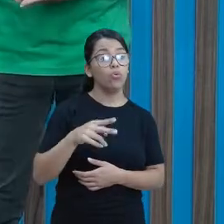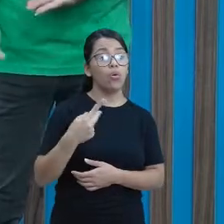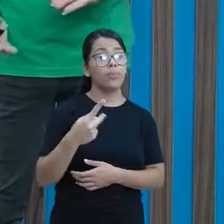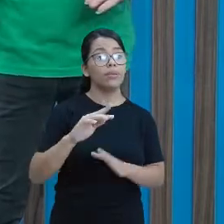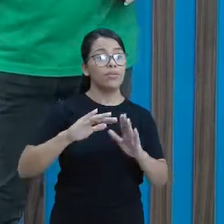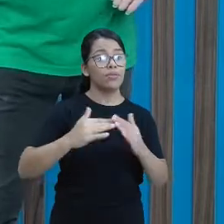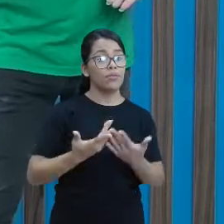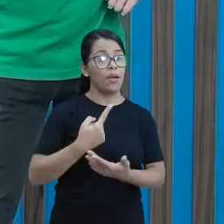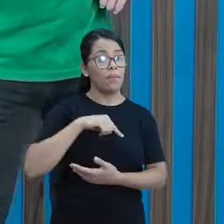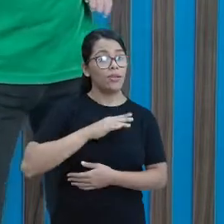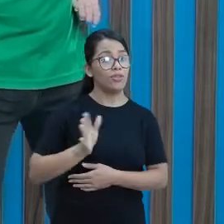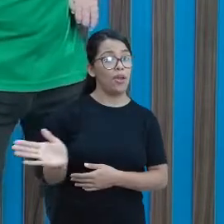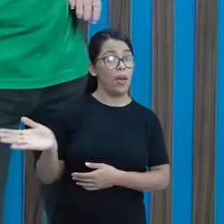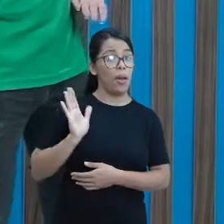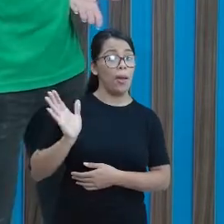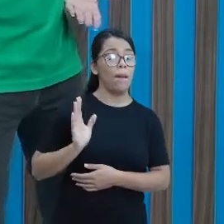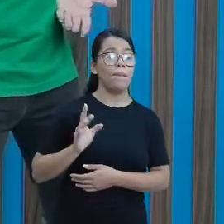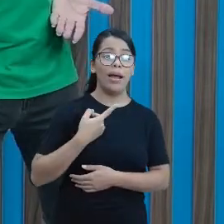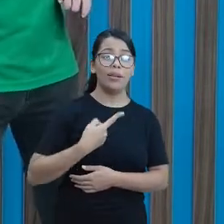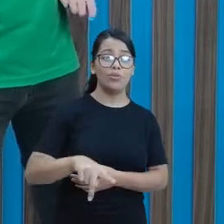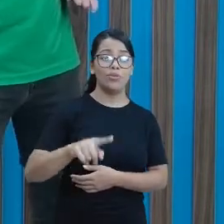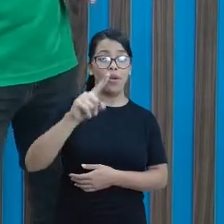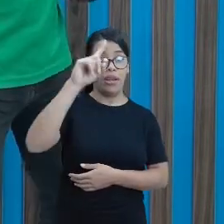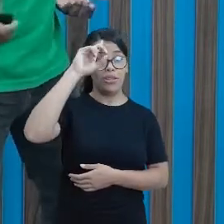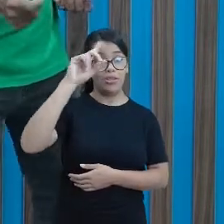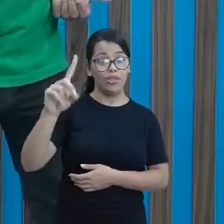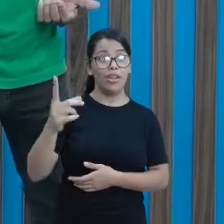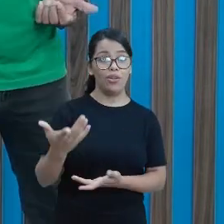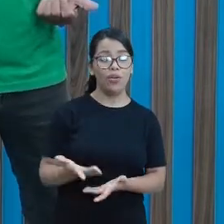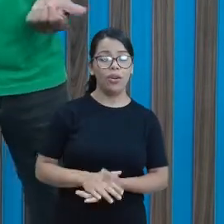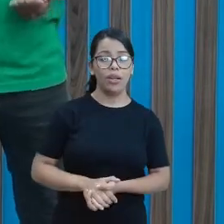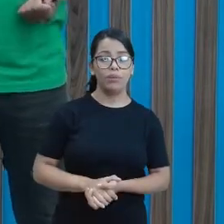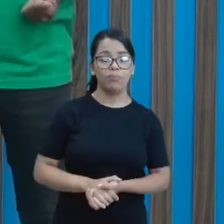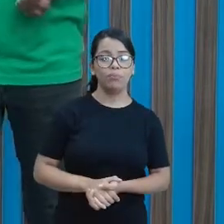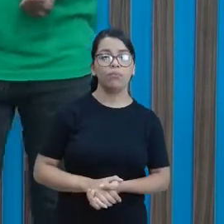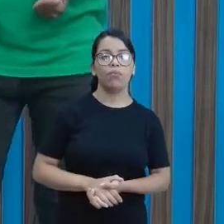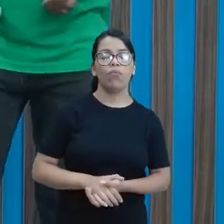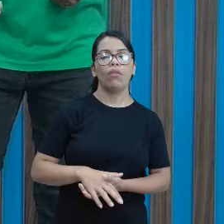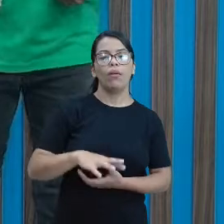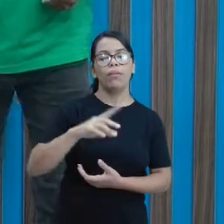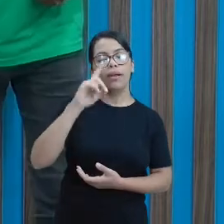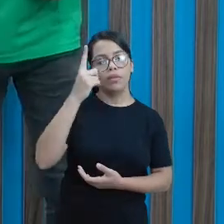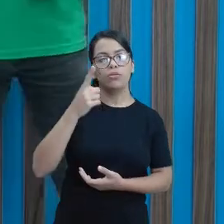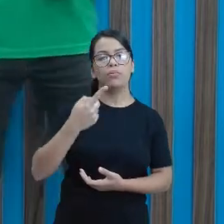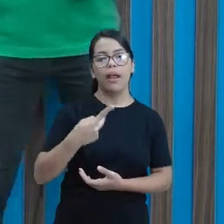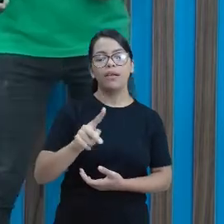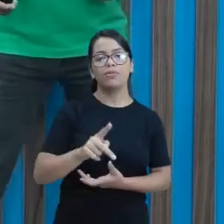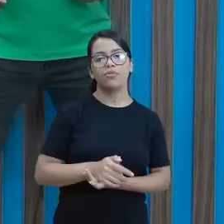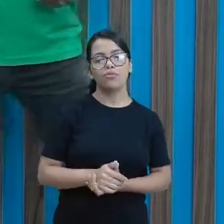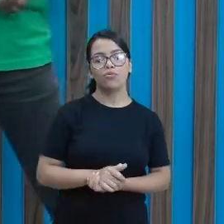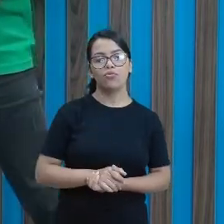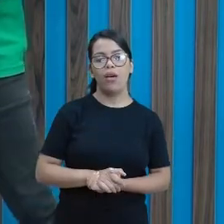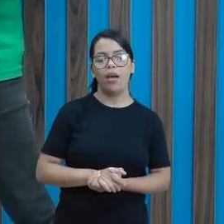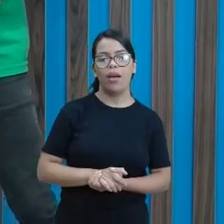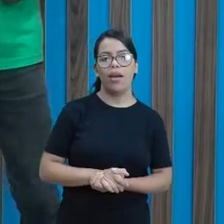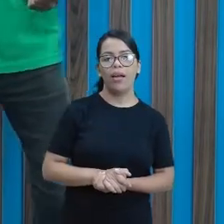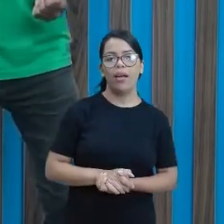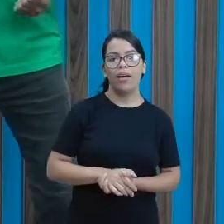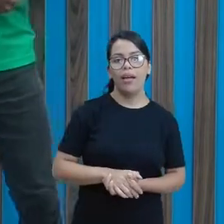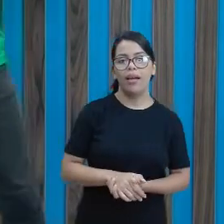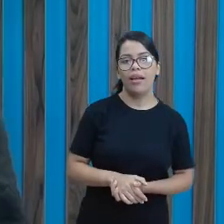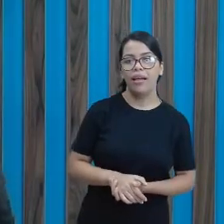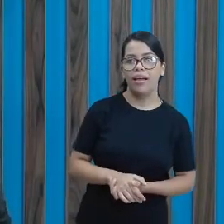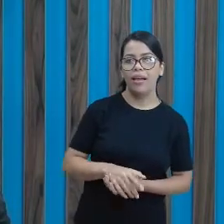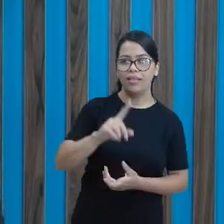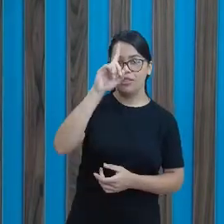alô para a diretora, para poder fazer a fita também com a diretora. Dizer, diretora, a Daniela está aí, viu, assistindo aí, tá? O pessoal da produção fica mandando assim, ó.